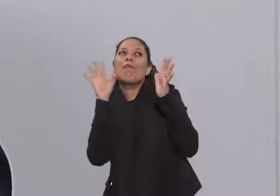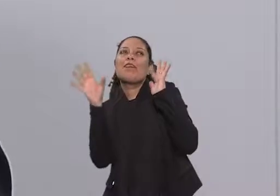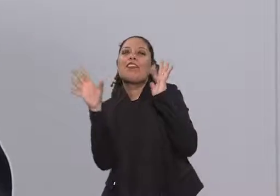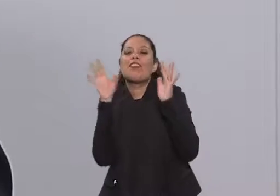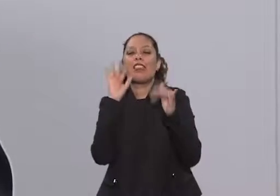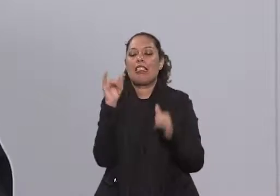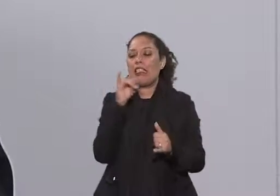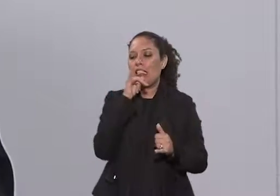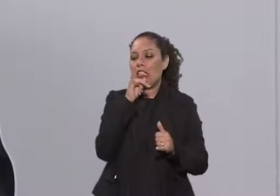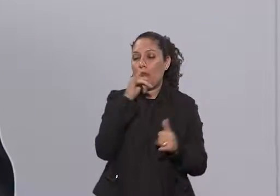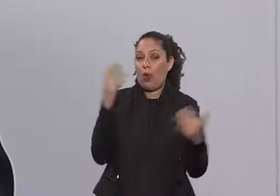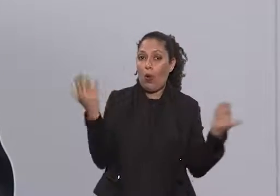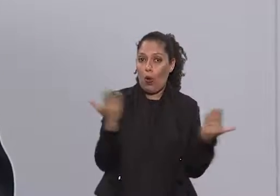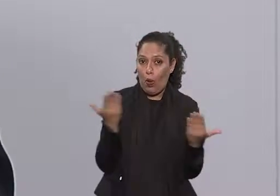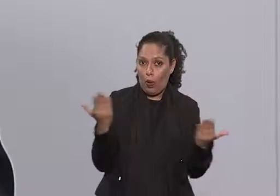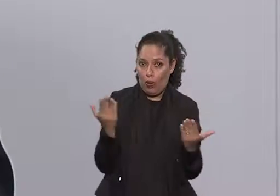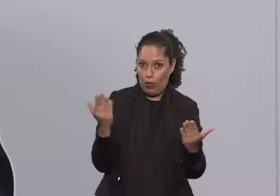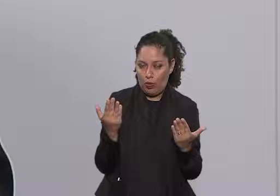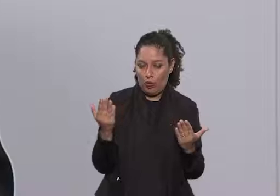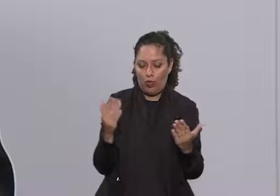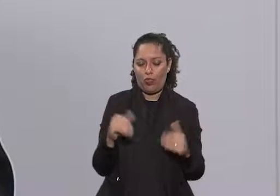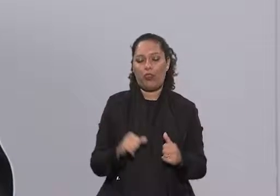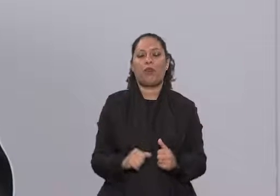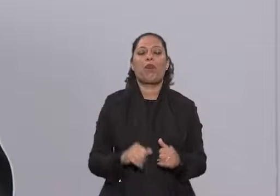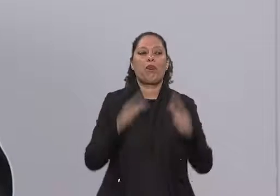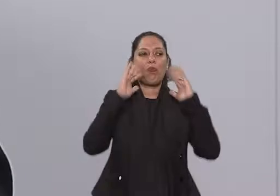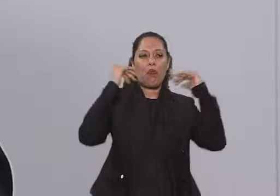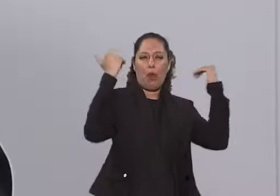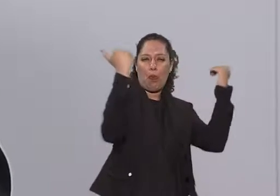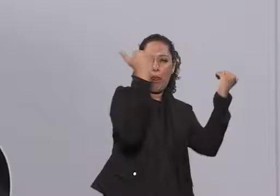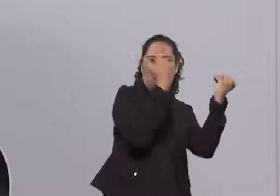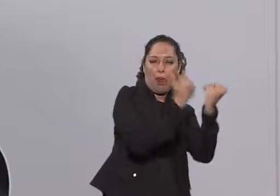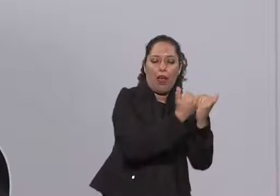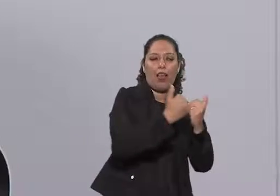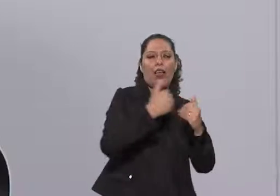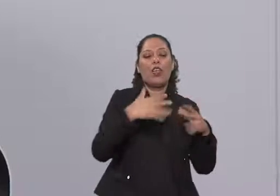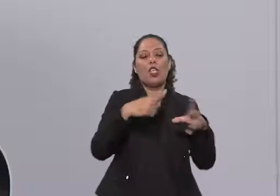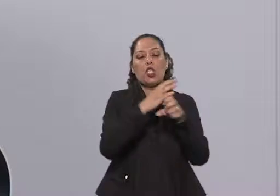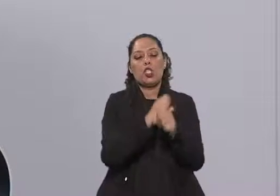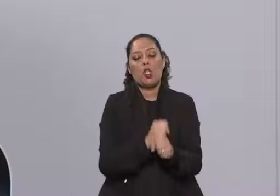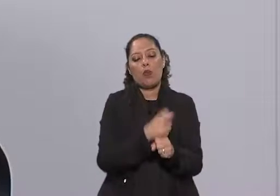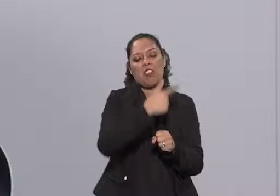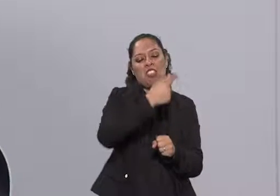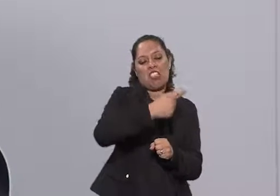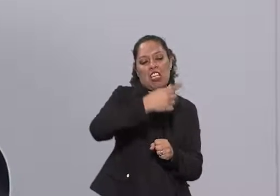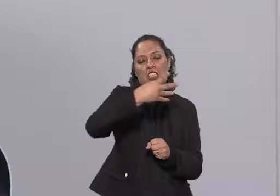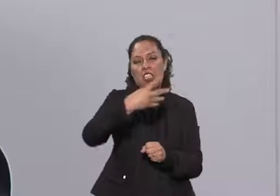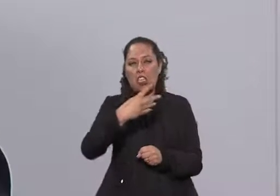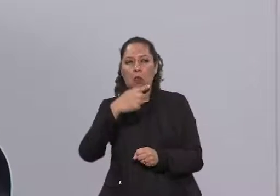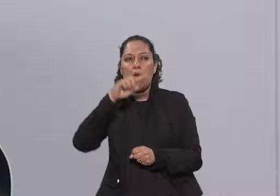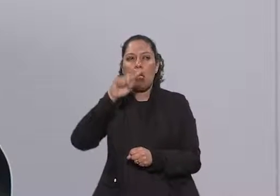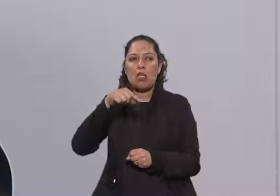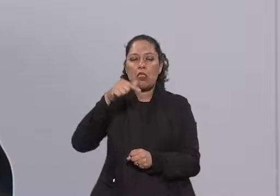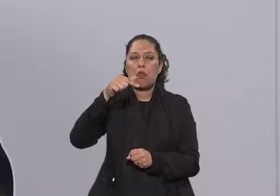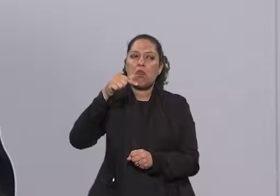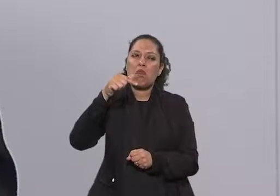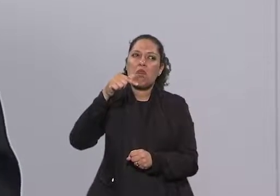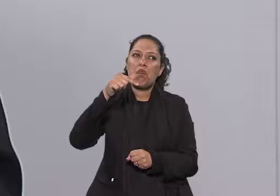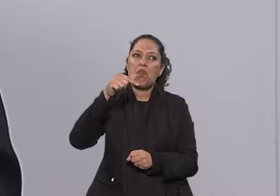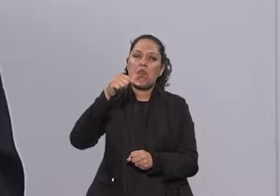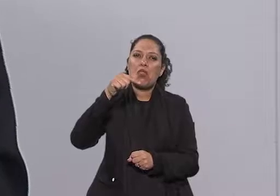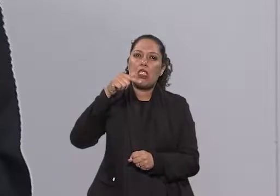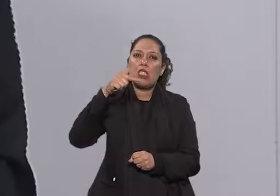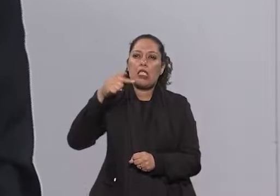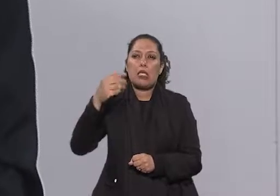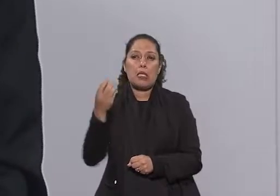80 é hoje maracanã do km 82 mil mas por questão de segurança eles não bota 80 e 2002 para 74 76